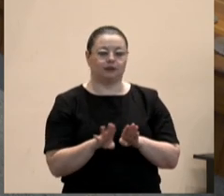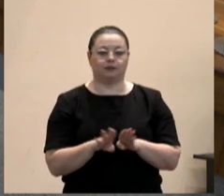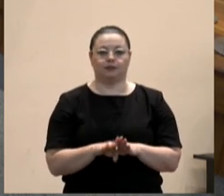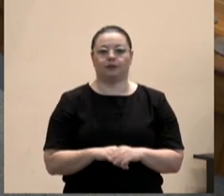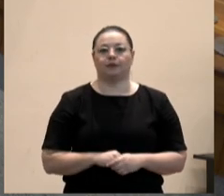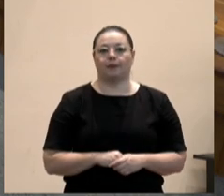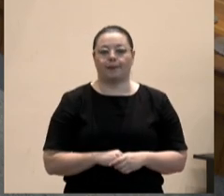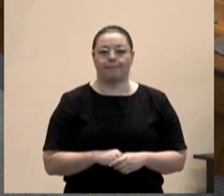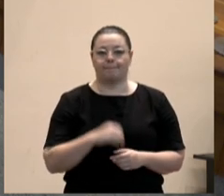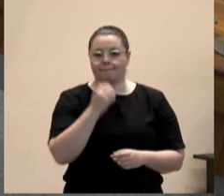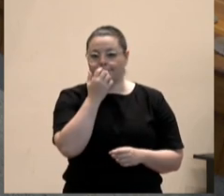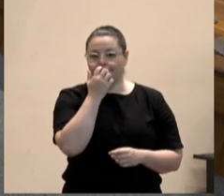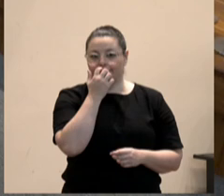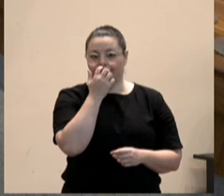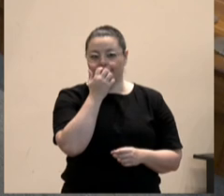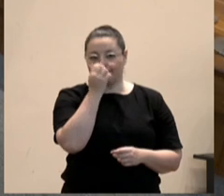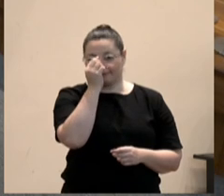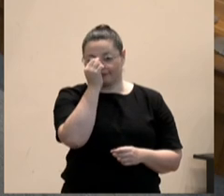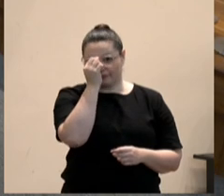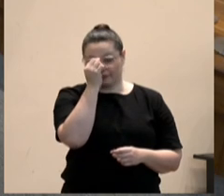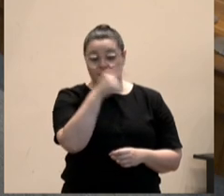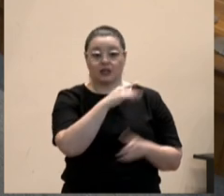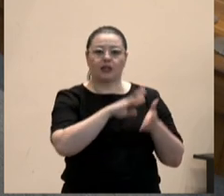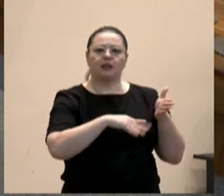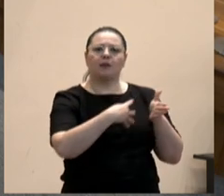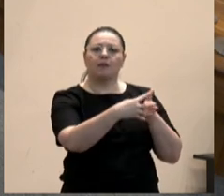Está aí a outra tabela dos municípios.